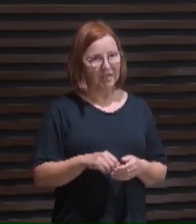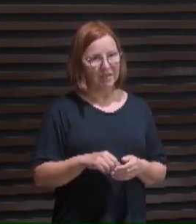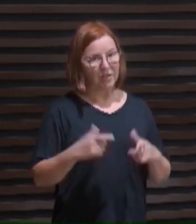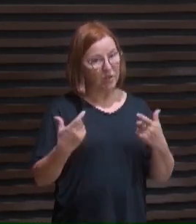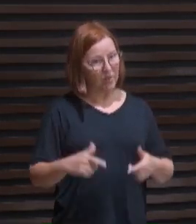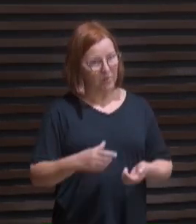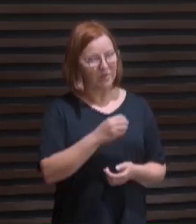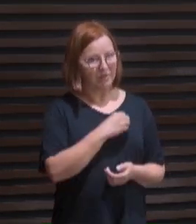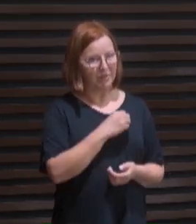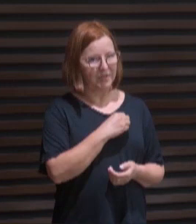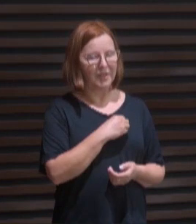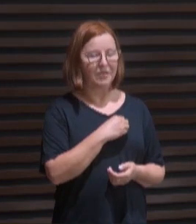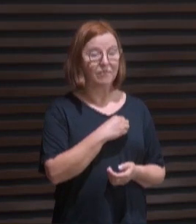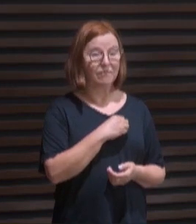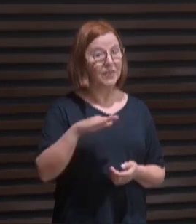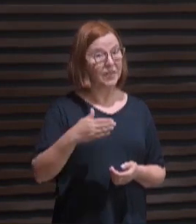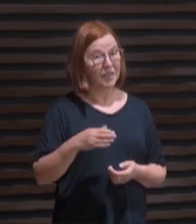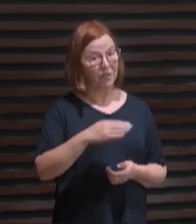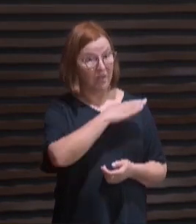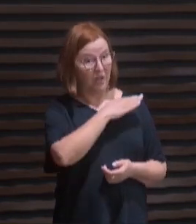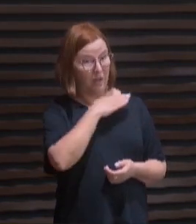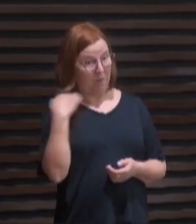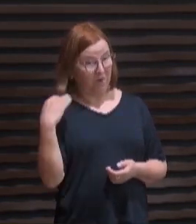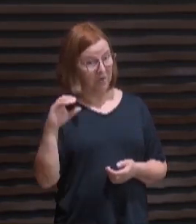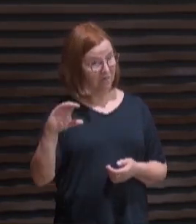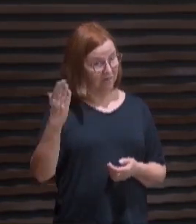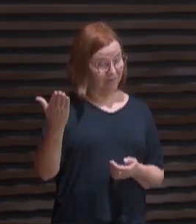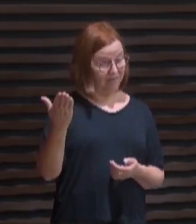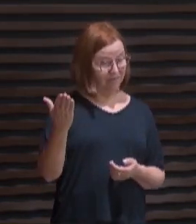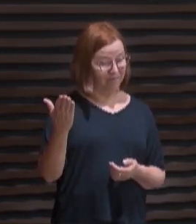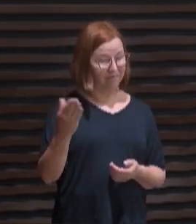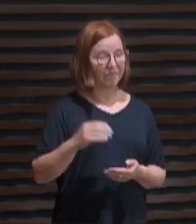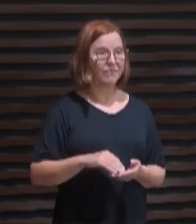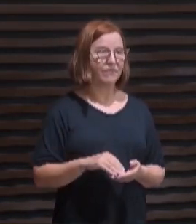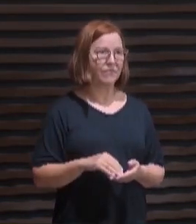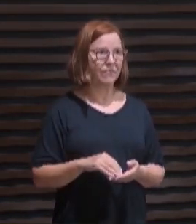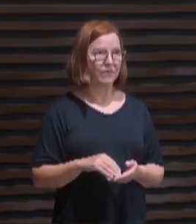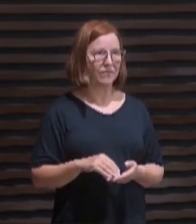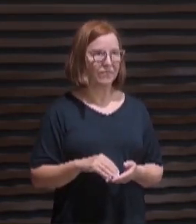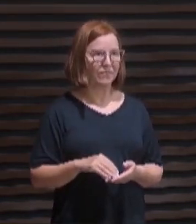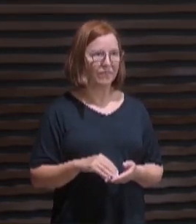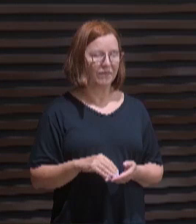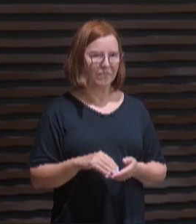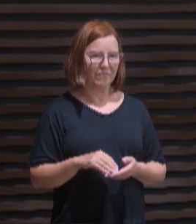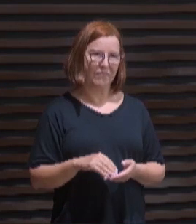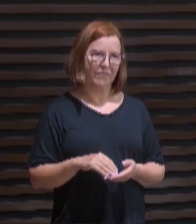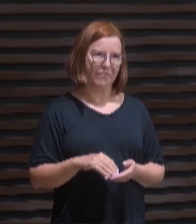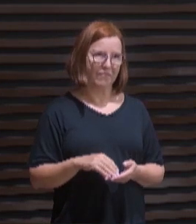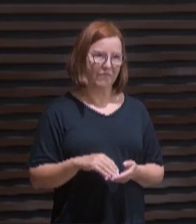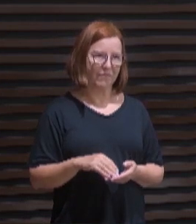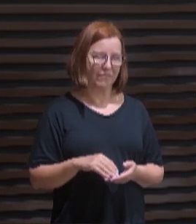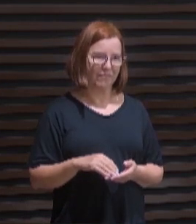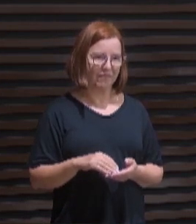onde a morte reina, onde a entropia, que